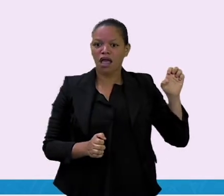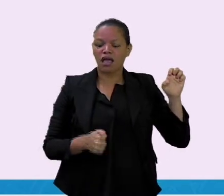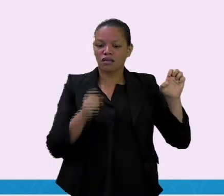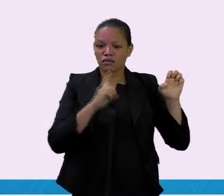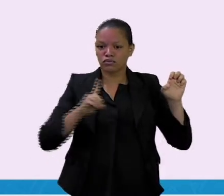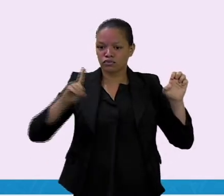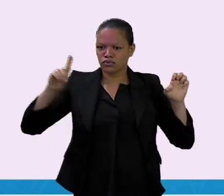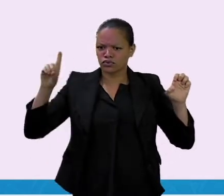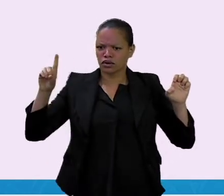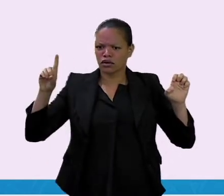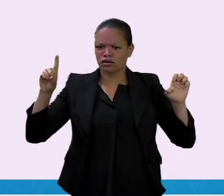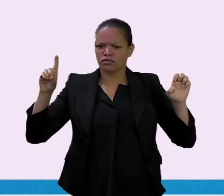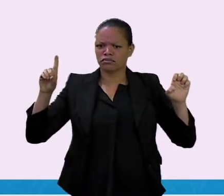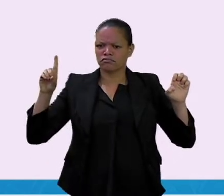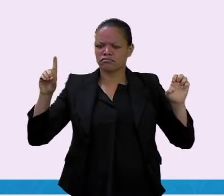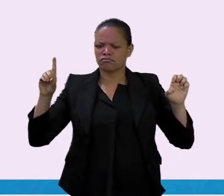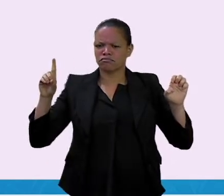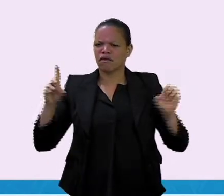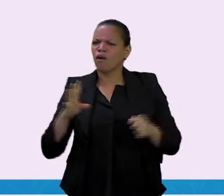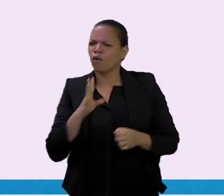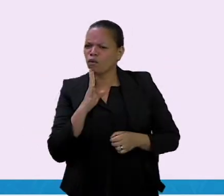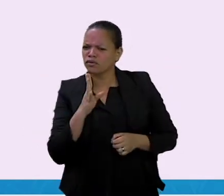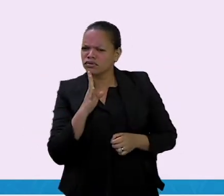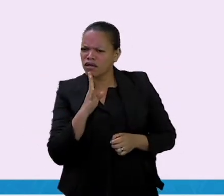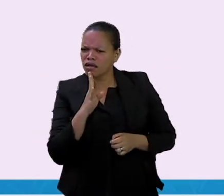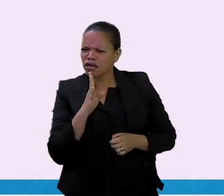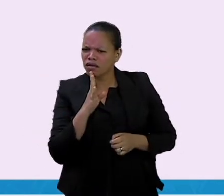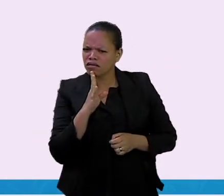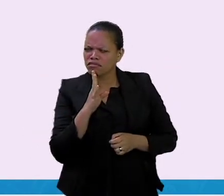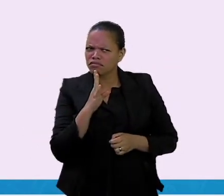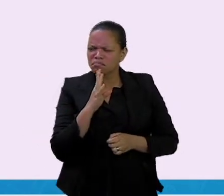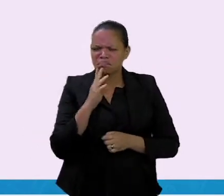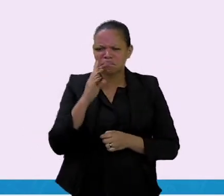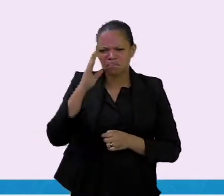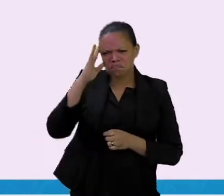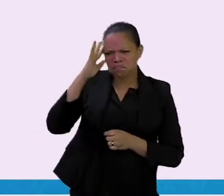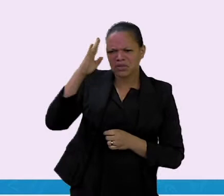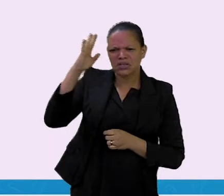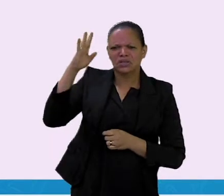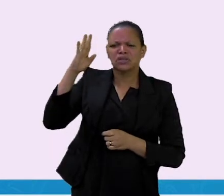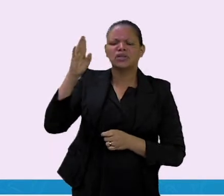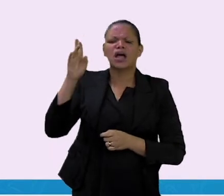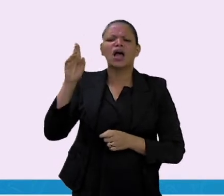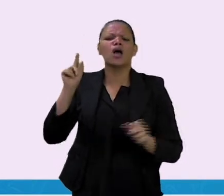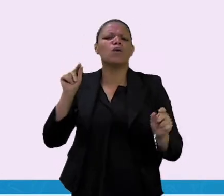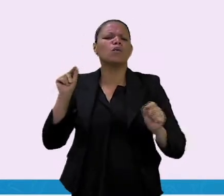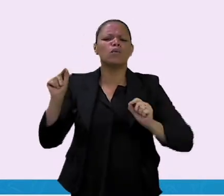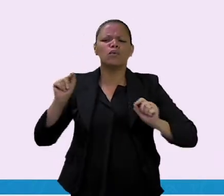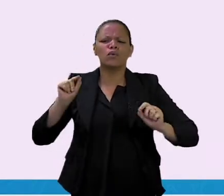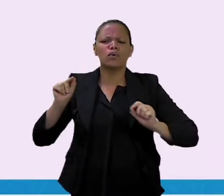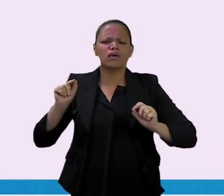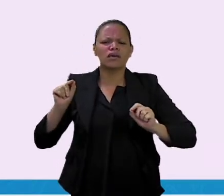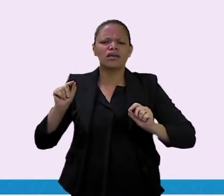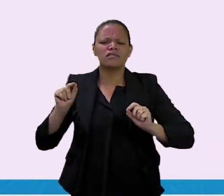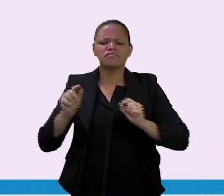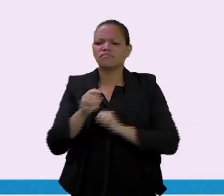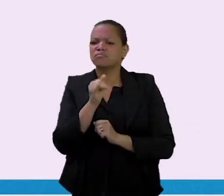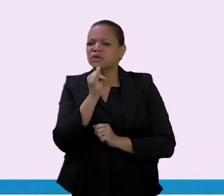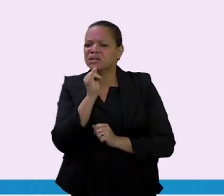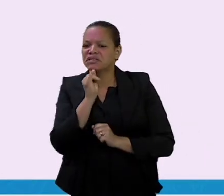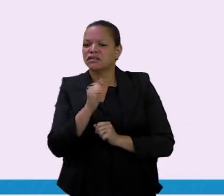à direita? O que vocês conseguem pensar quando nós observamos aí, nós temos um queijo,